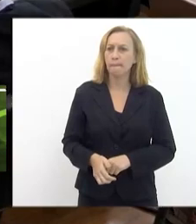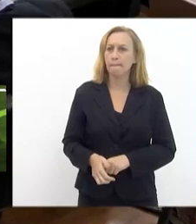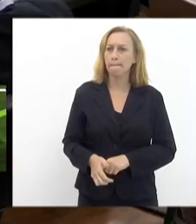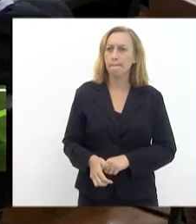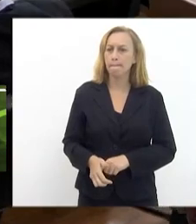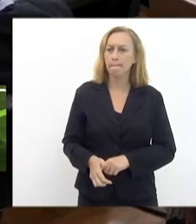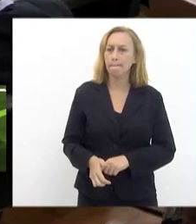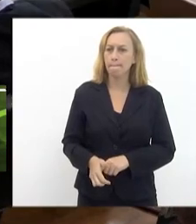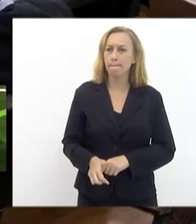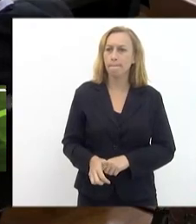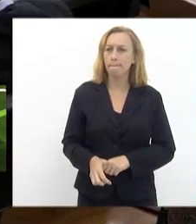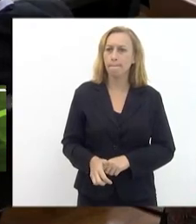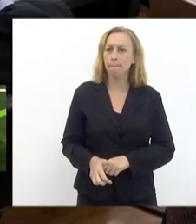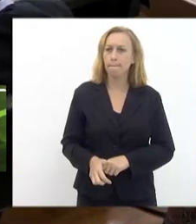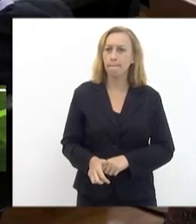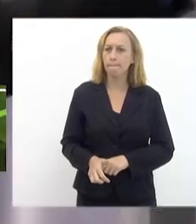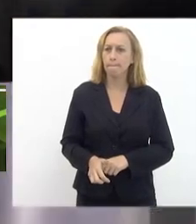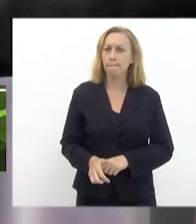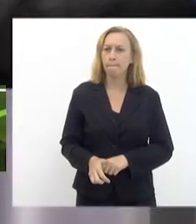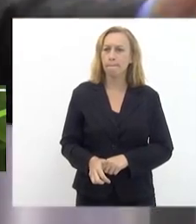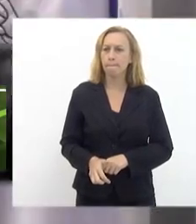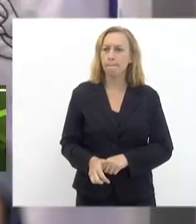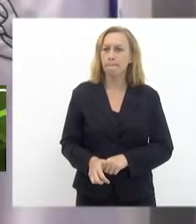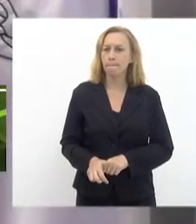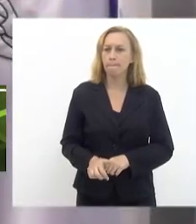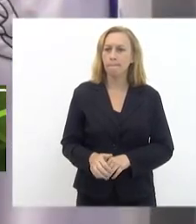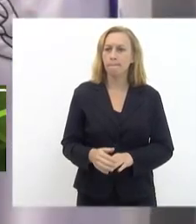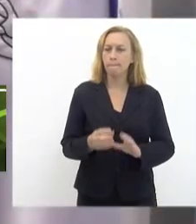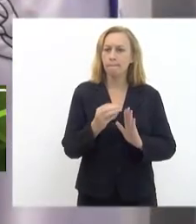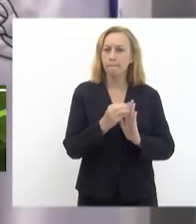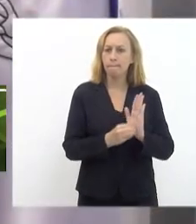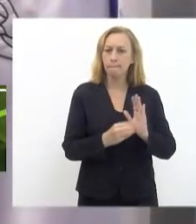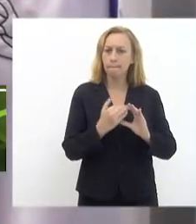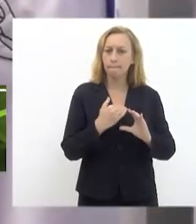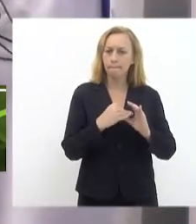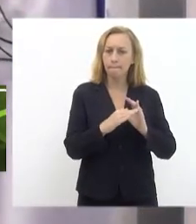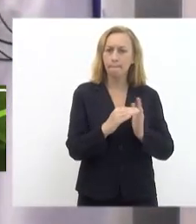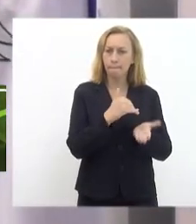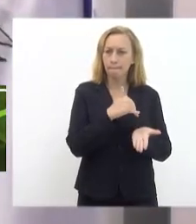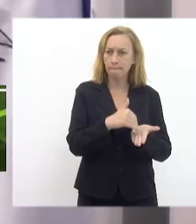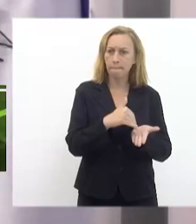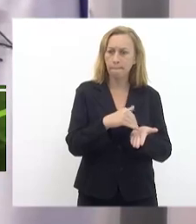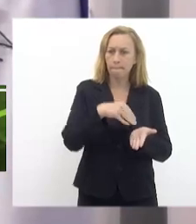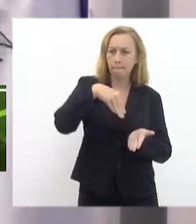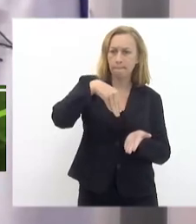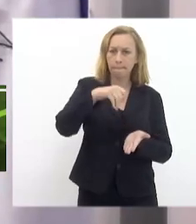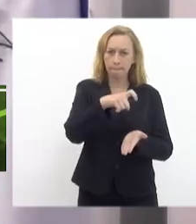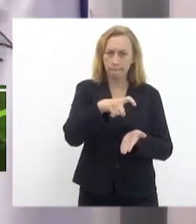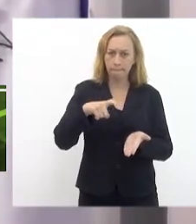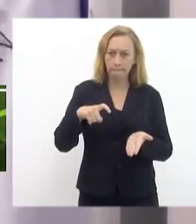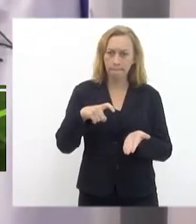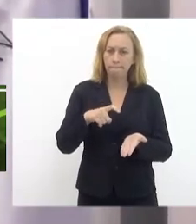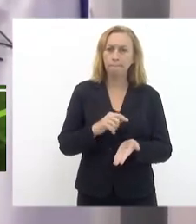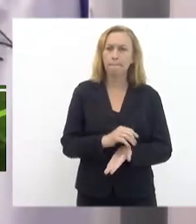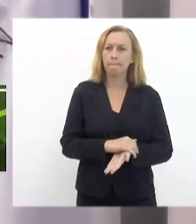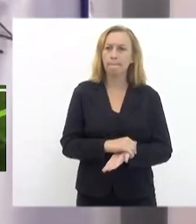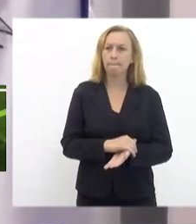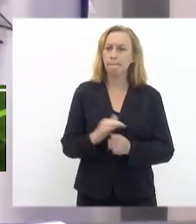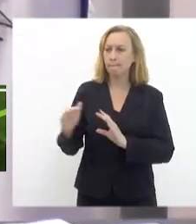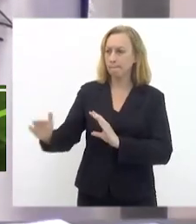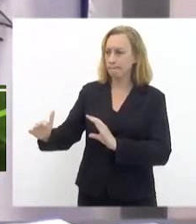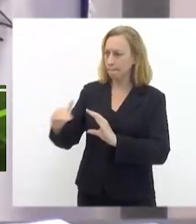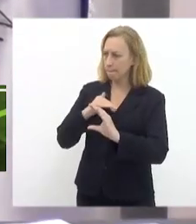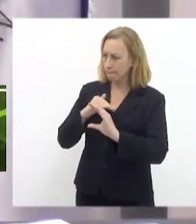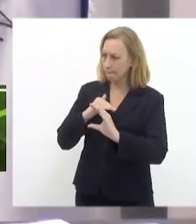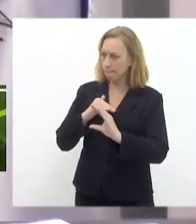a oficiar ao secretário Max Lemos que ele nos